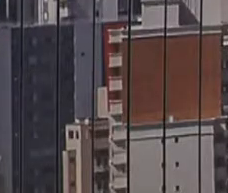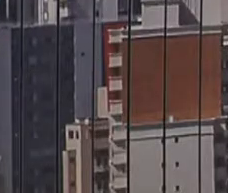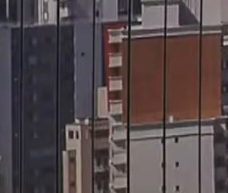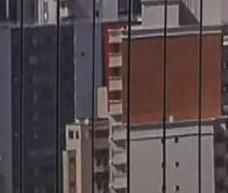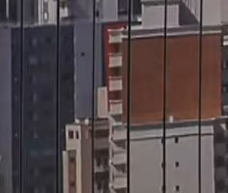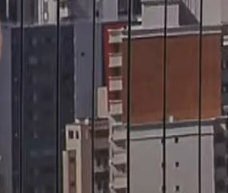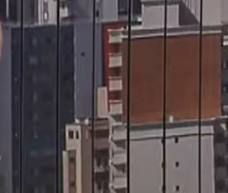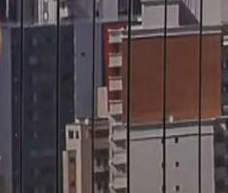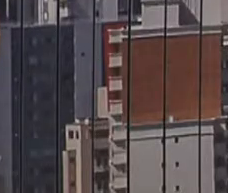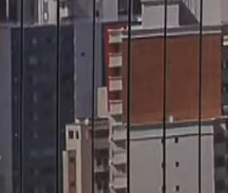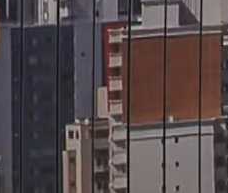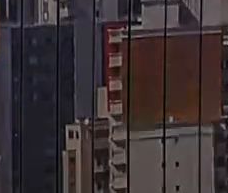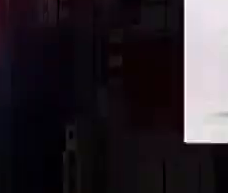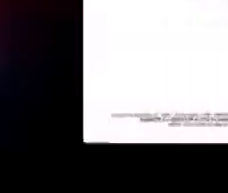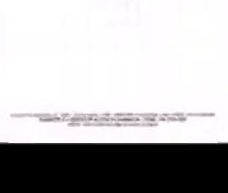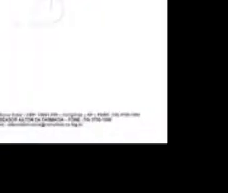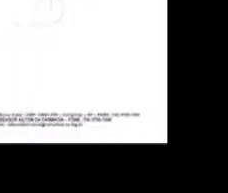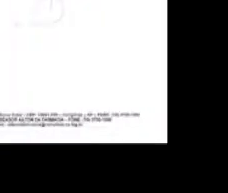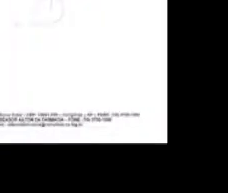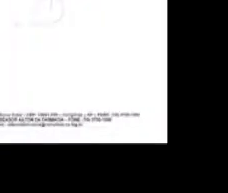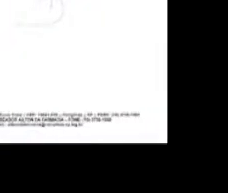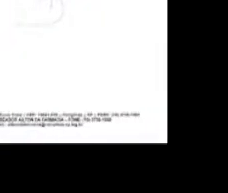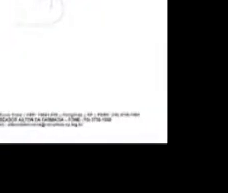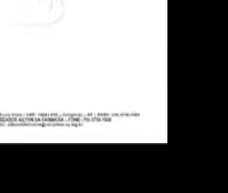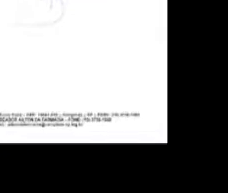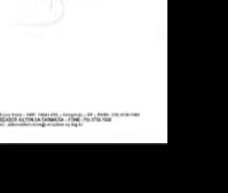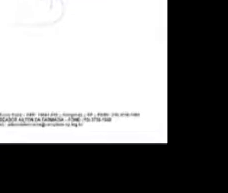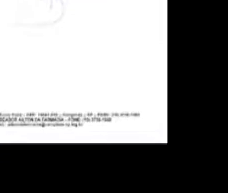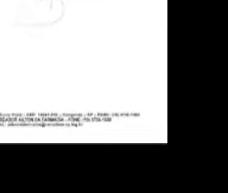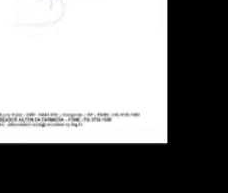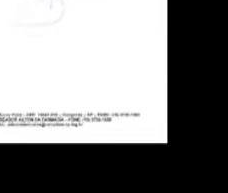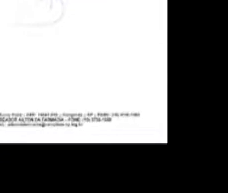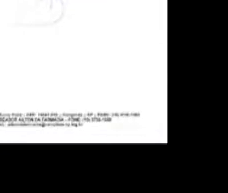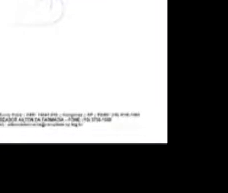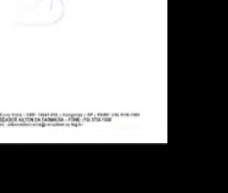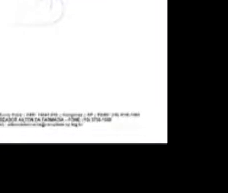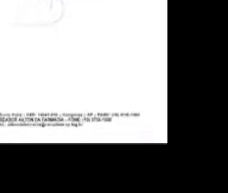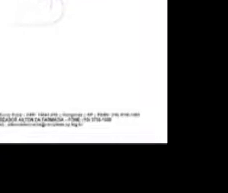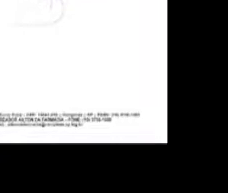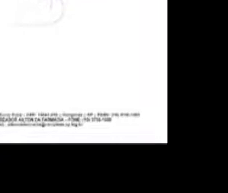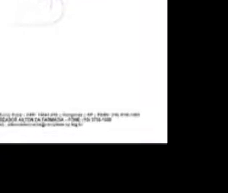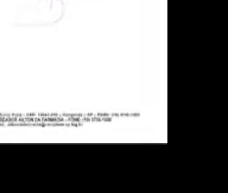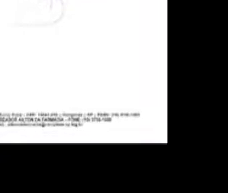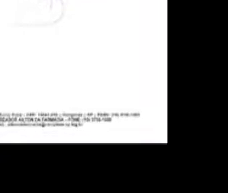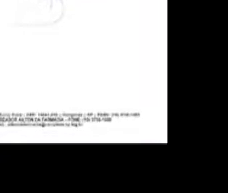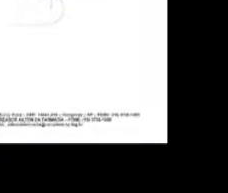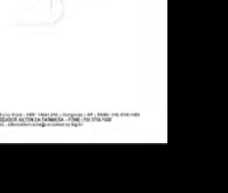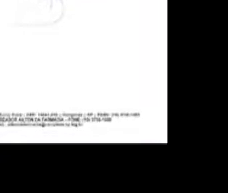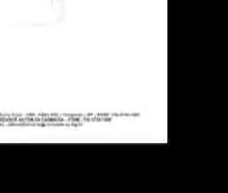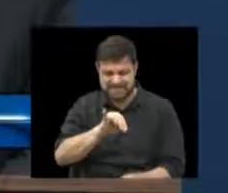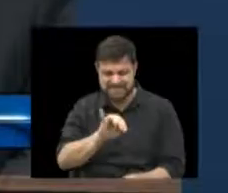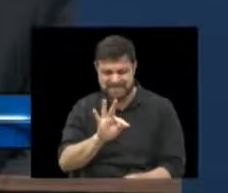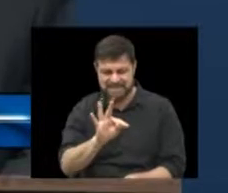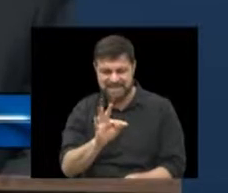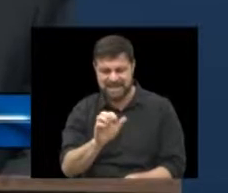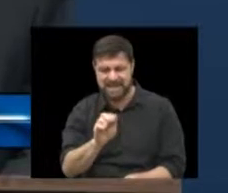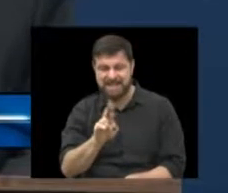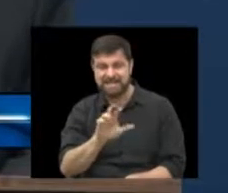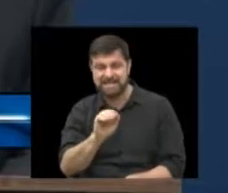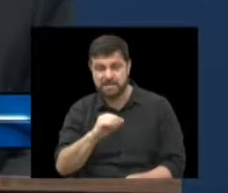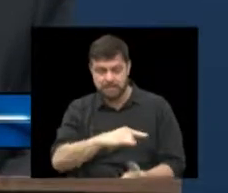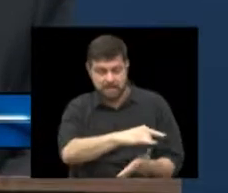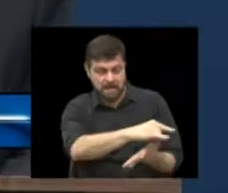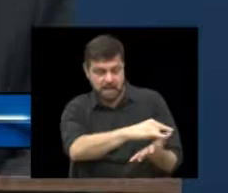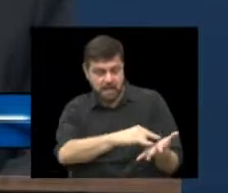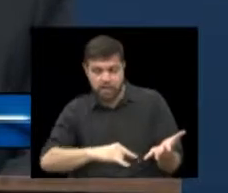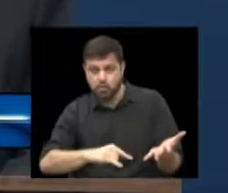acompanhar a resposta da Prefeitura. A resposta ao requerimento do vereador foi feita pela Coordenadoria de Vigilância Sanitária. Ele leu a resposta